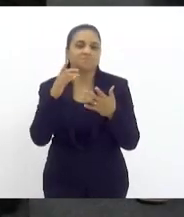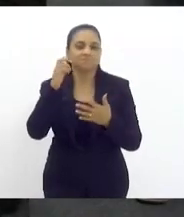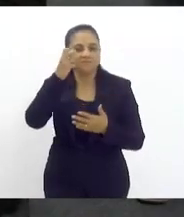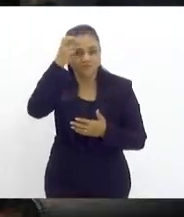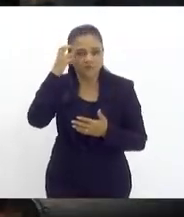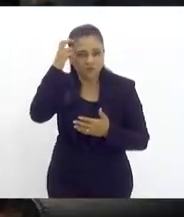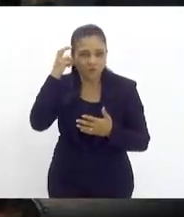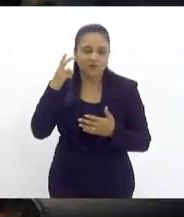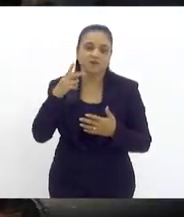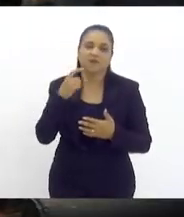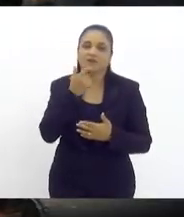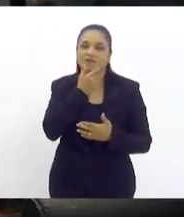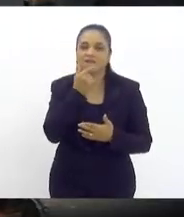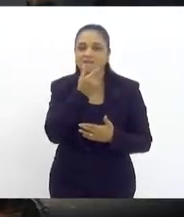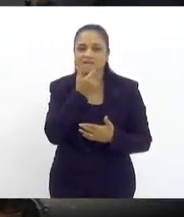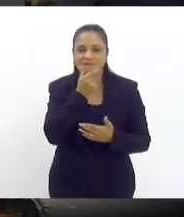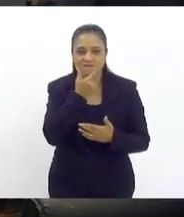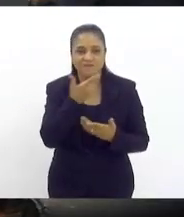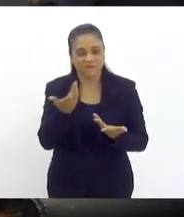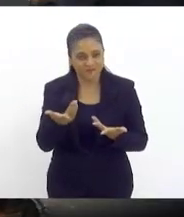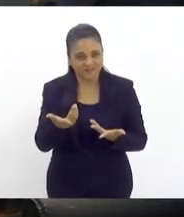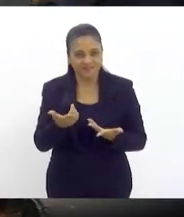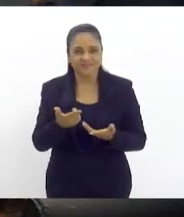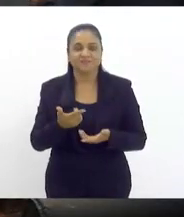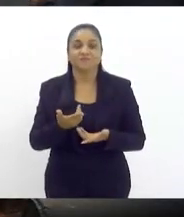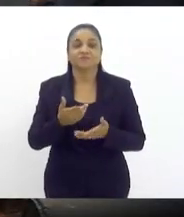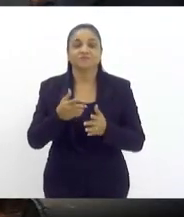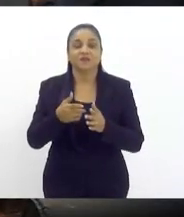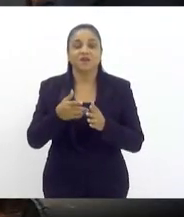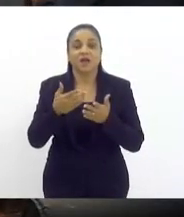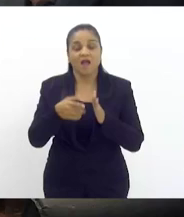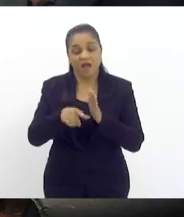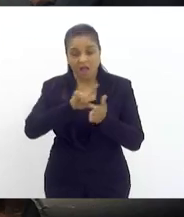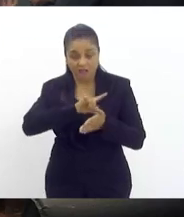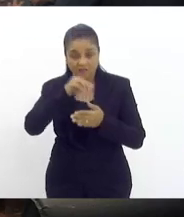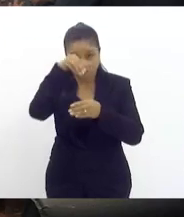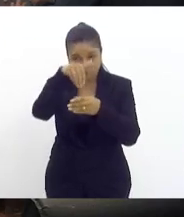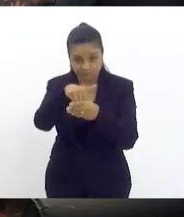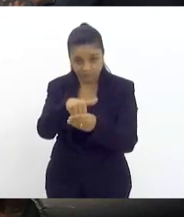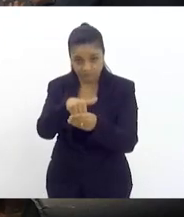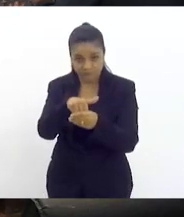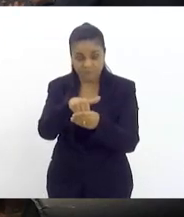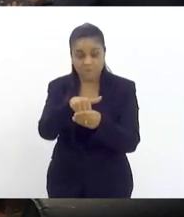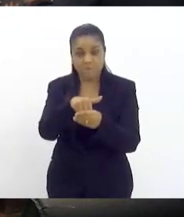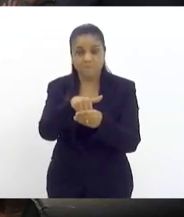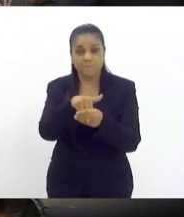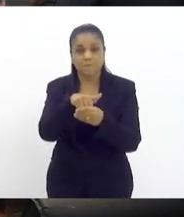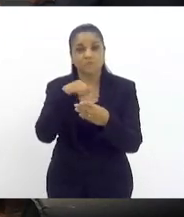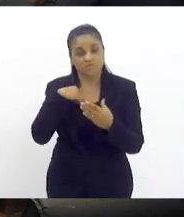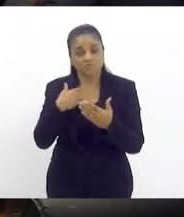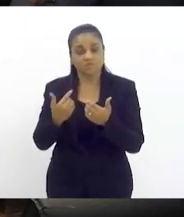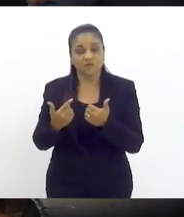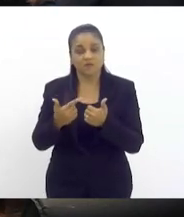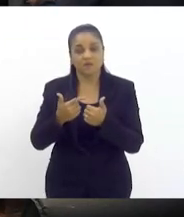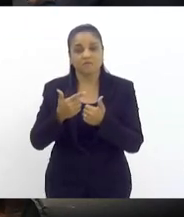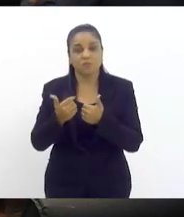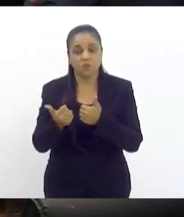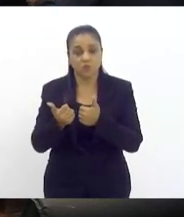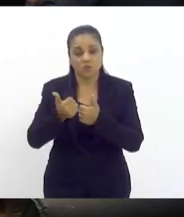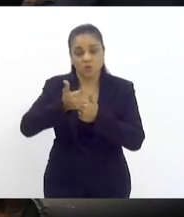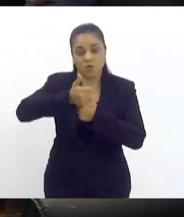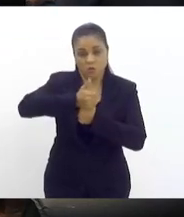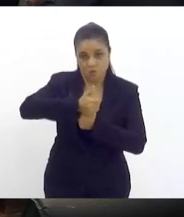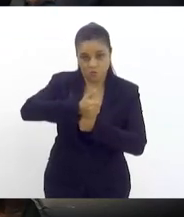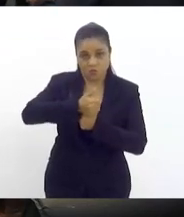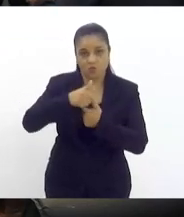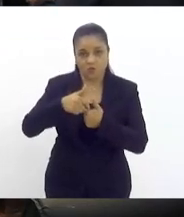Vini Júnior. Deputada Verônica, antes de votar, eu tinha dado coautoria para o deputado Andrezinho